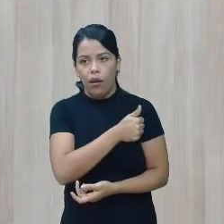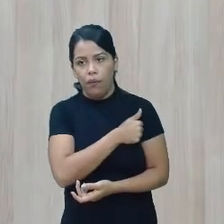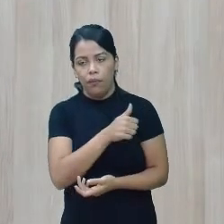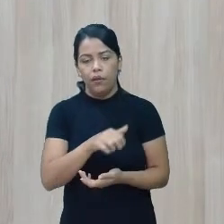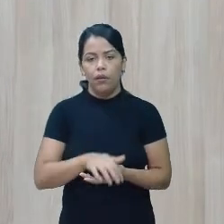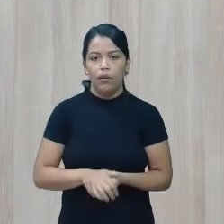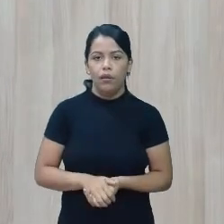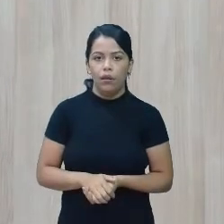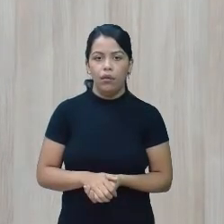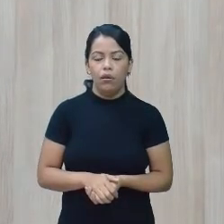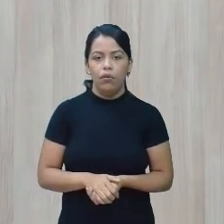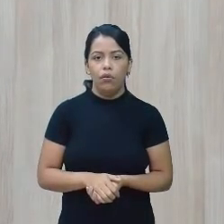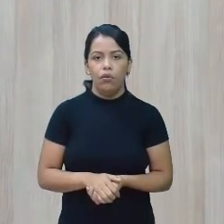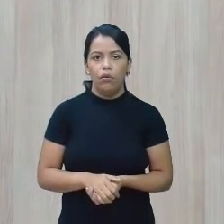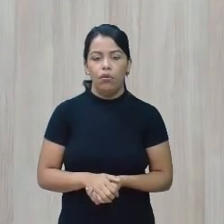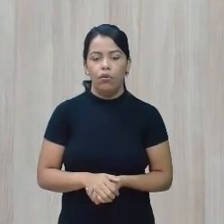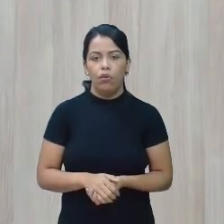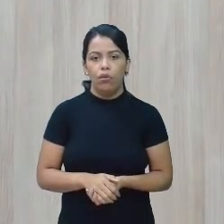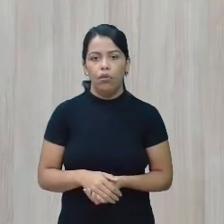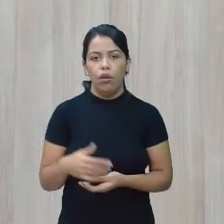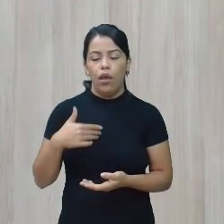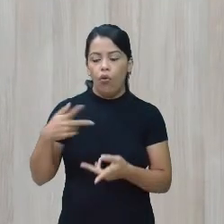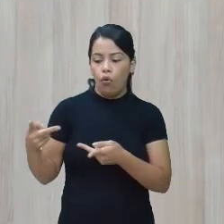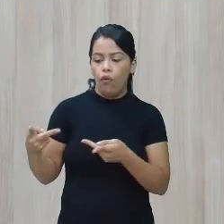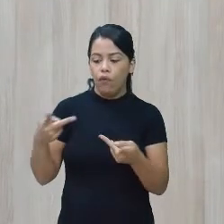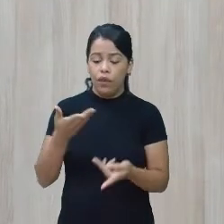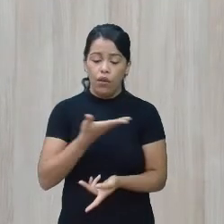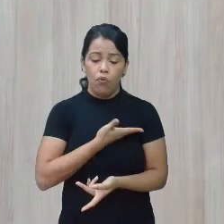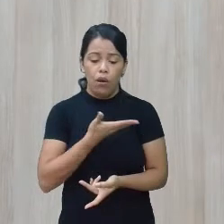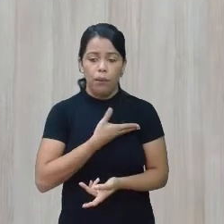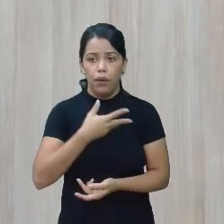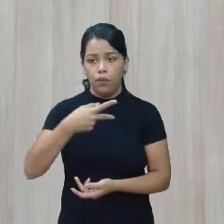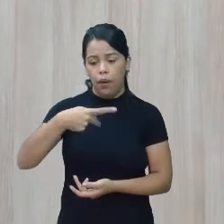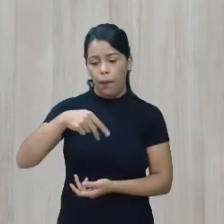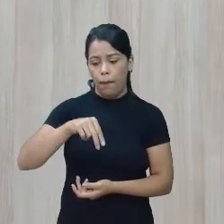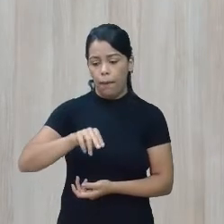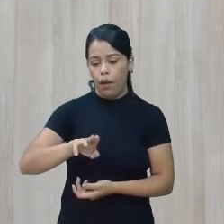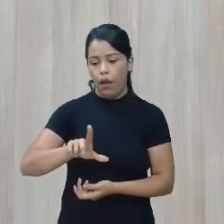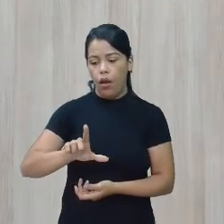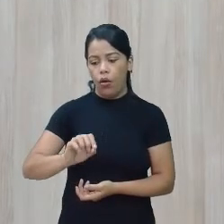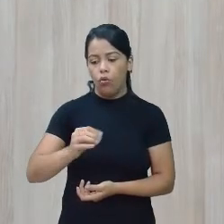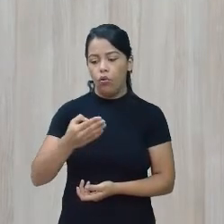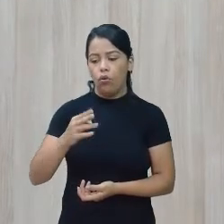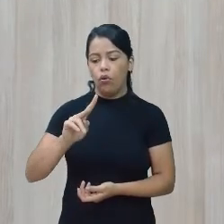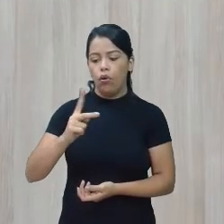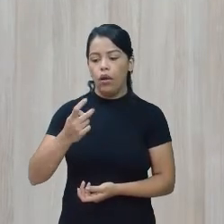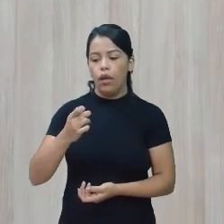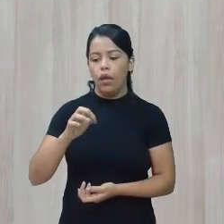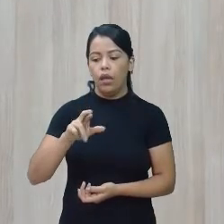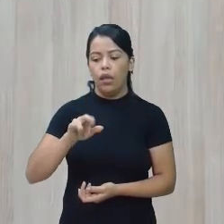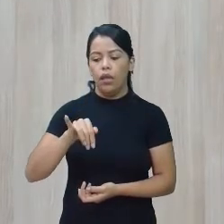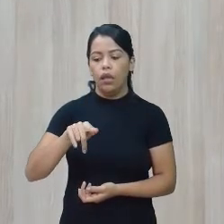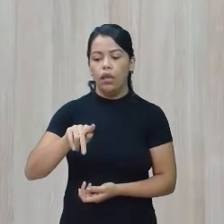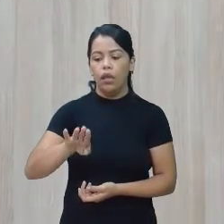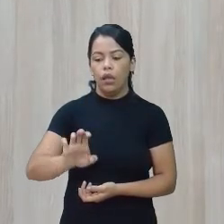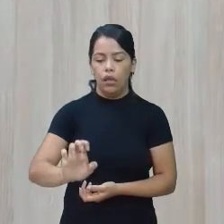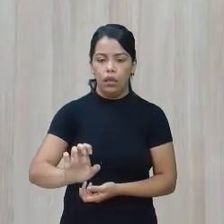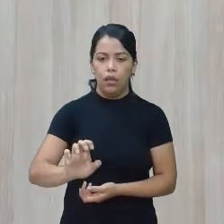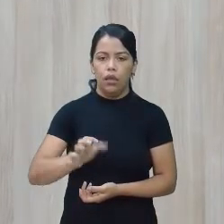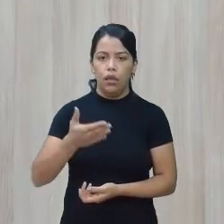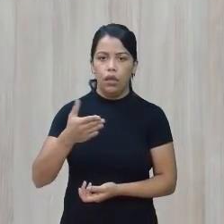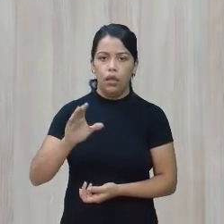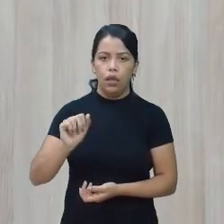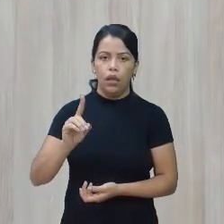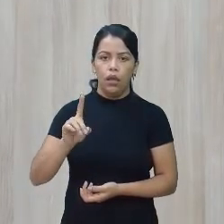professor doutor Paulo Henrique Cadena, que é um estudioso sobre a